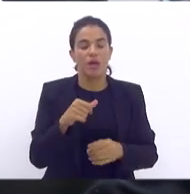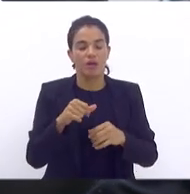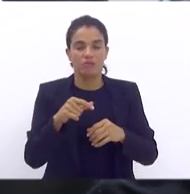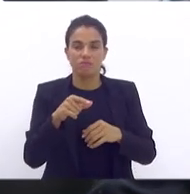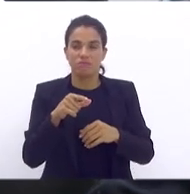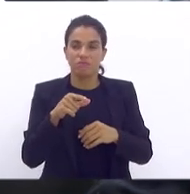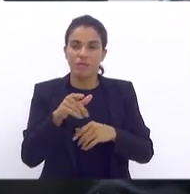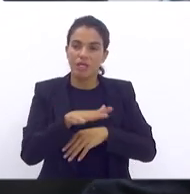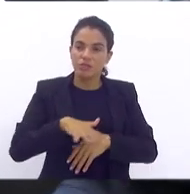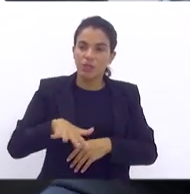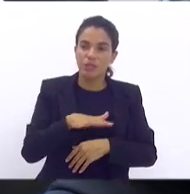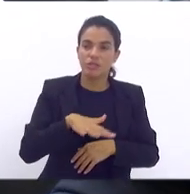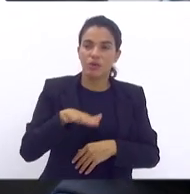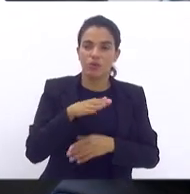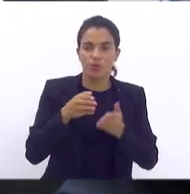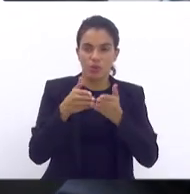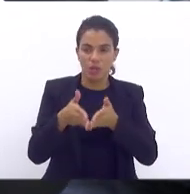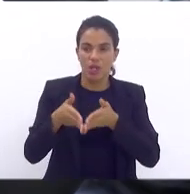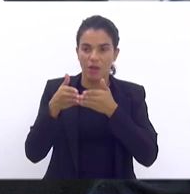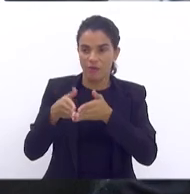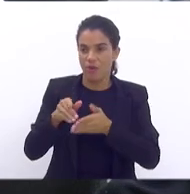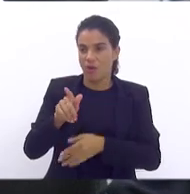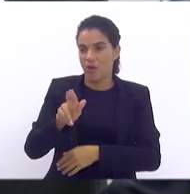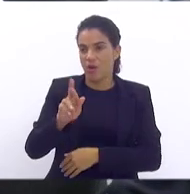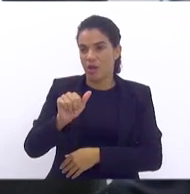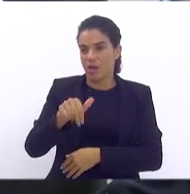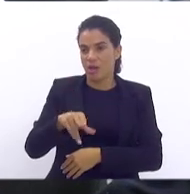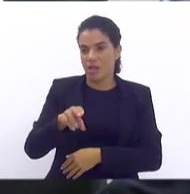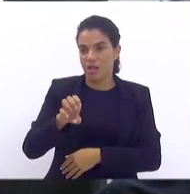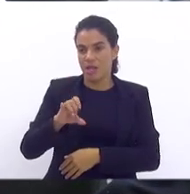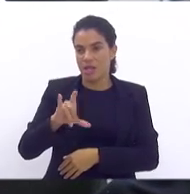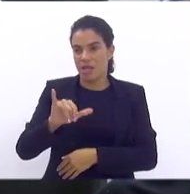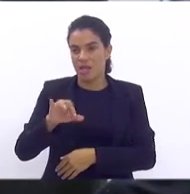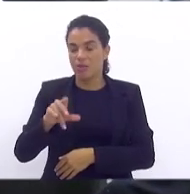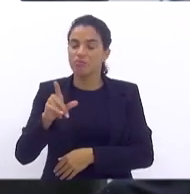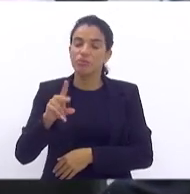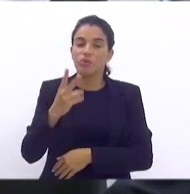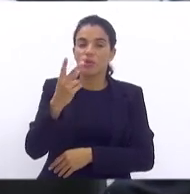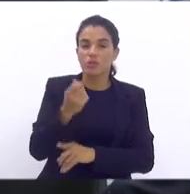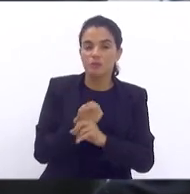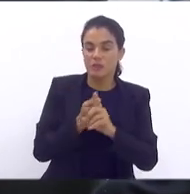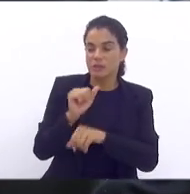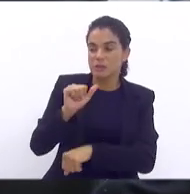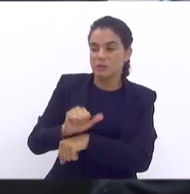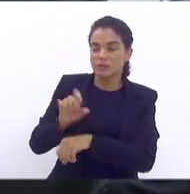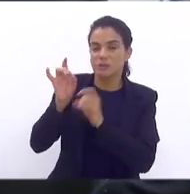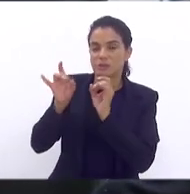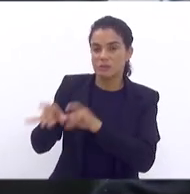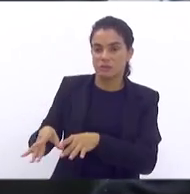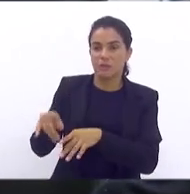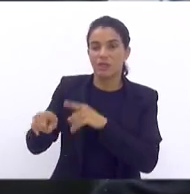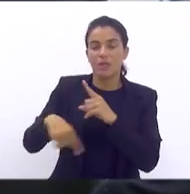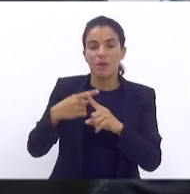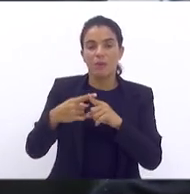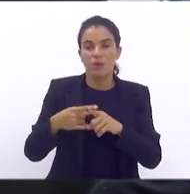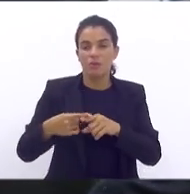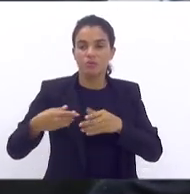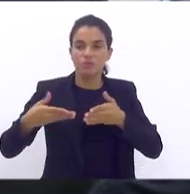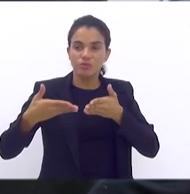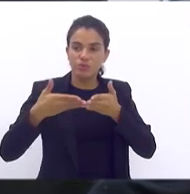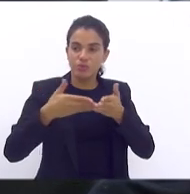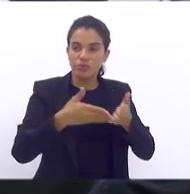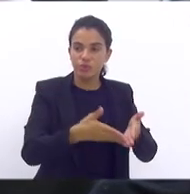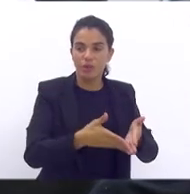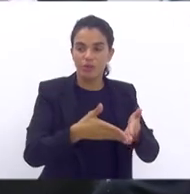no caso incidente ao navio Graneleiro, do Conrad, que ficou 2 meses parado, avariado e depois de colidir no fundo da saída do